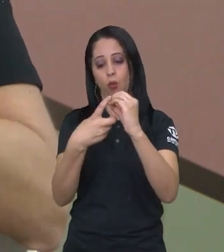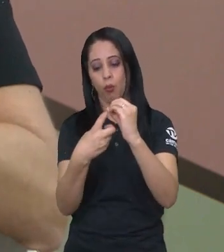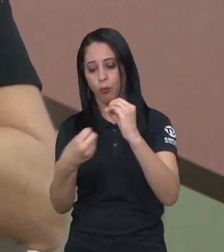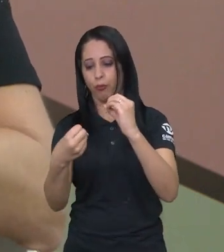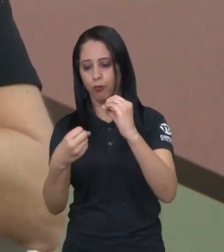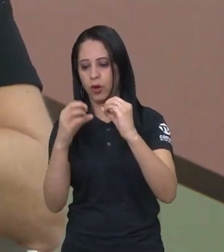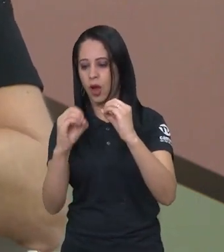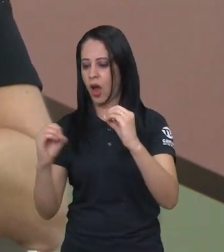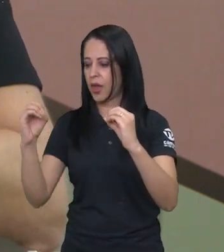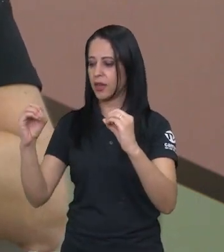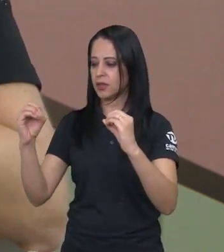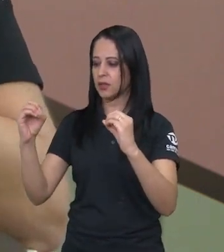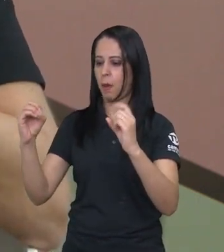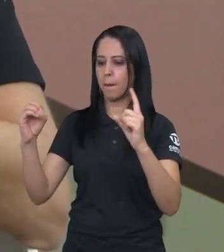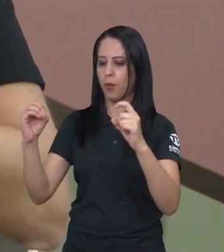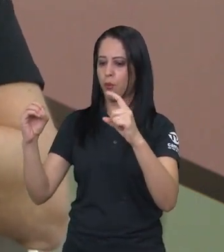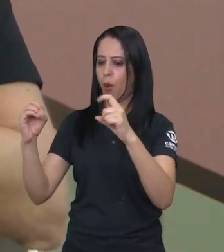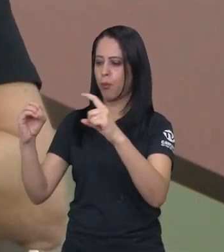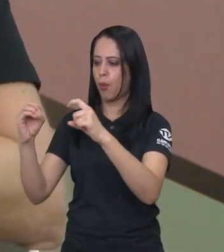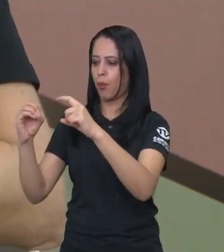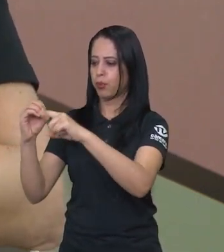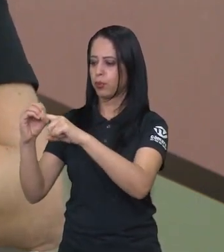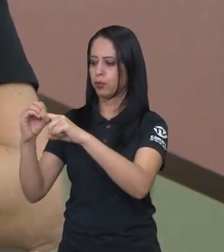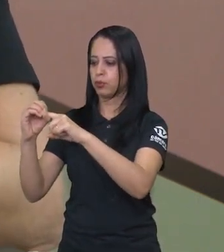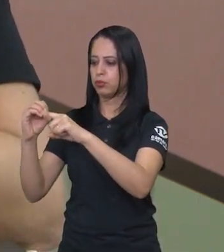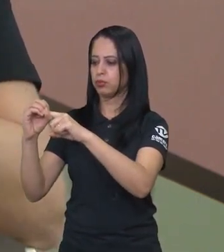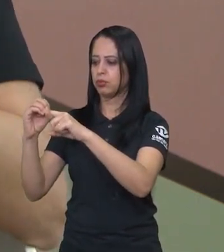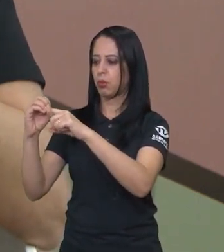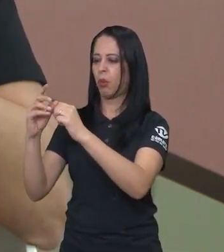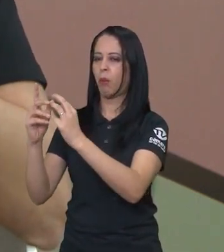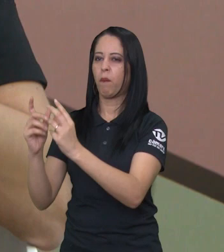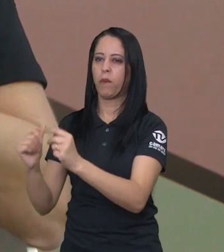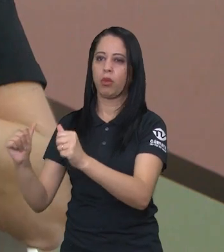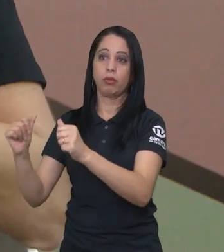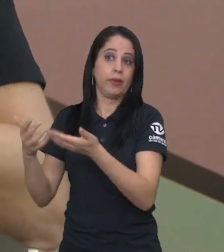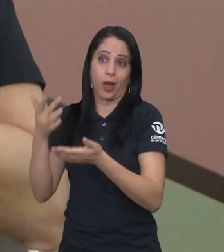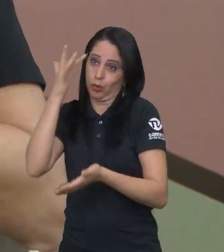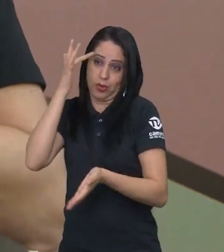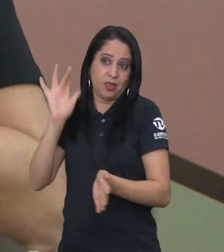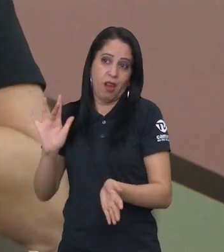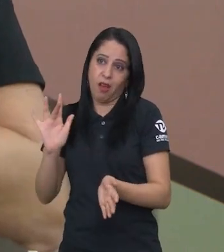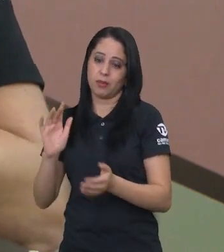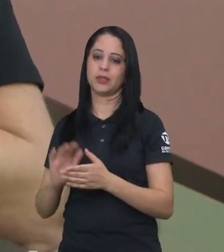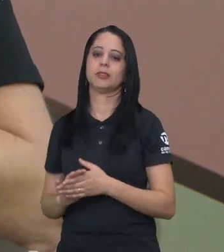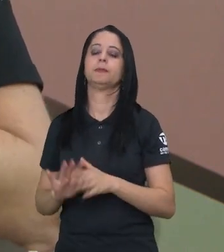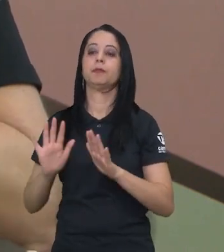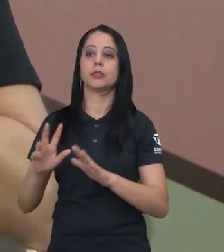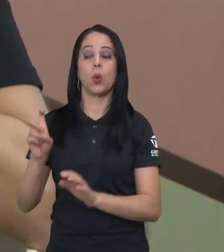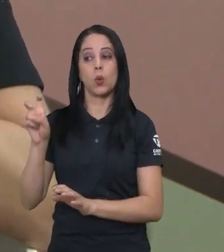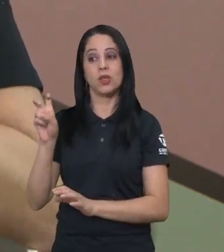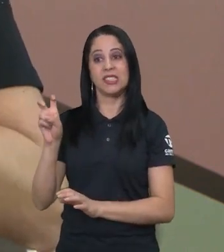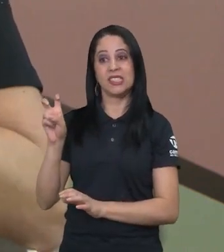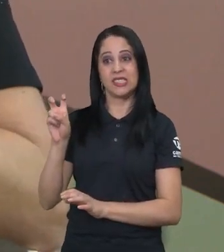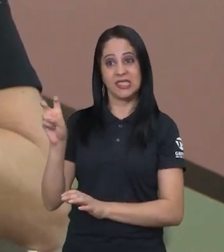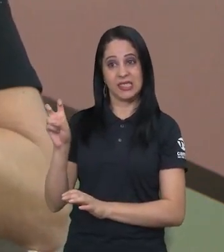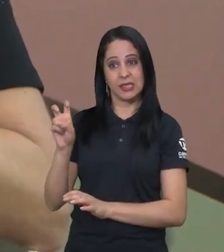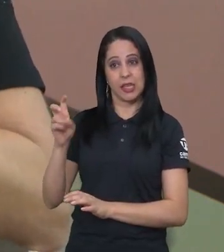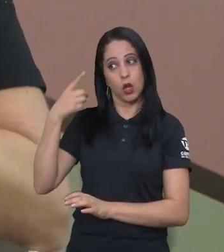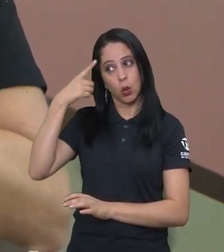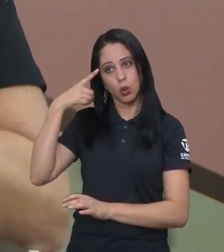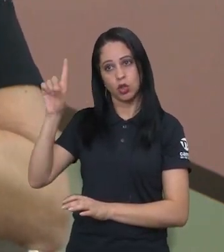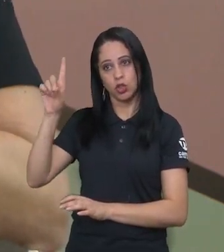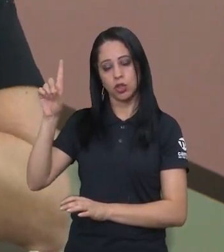o espermatozoide não formou um embrião. Isso a gente ainda não sabe. Depois disso, no 5º dia, tem 2